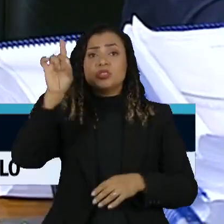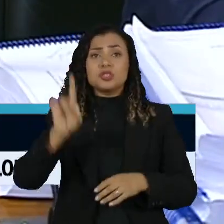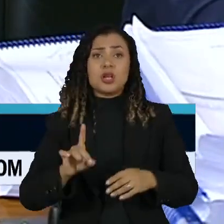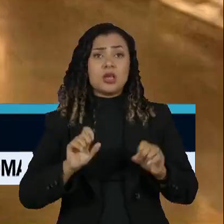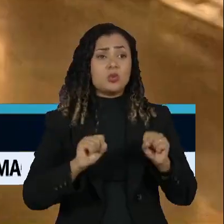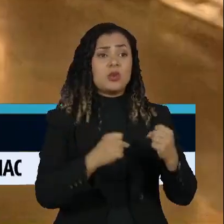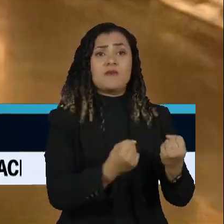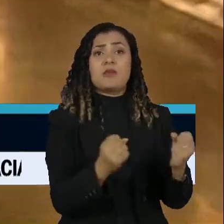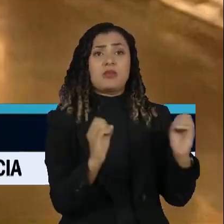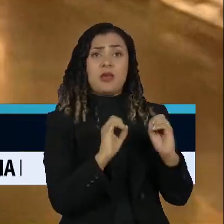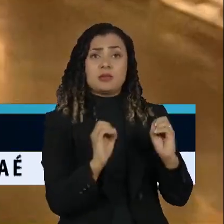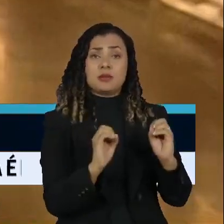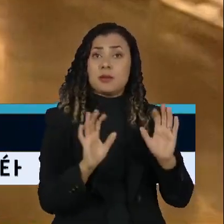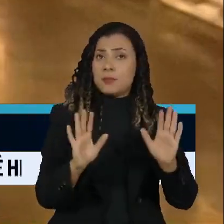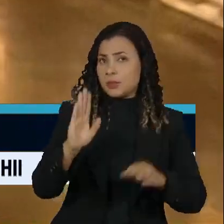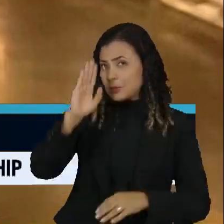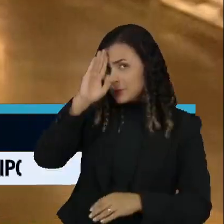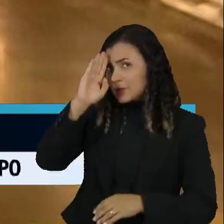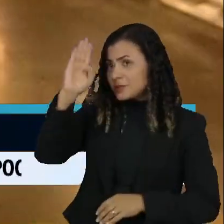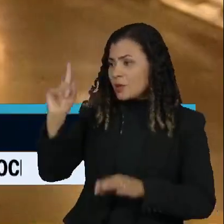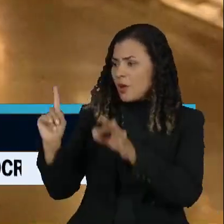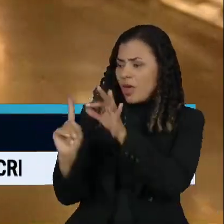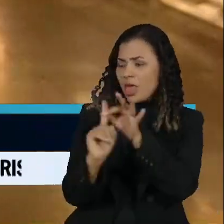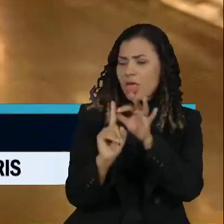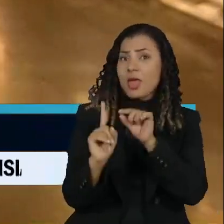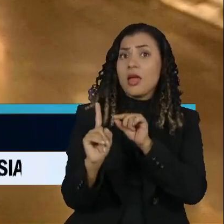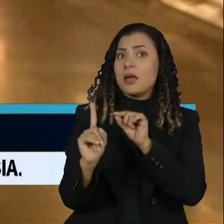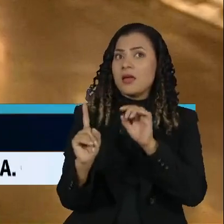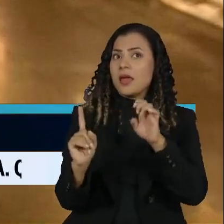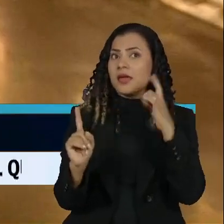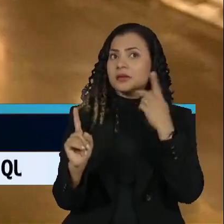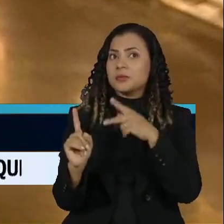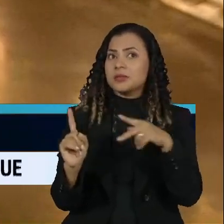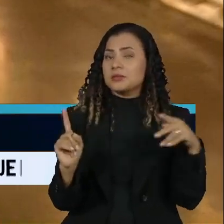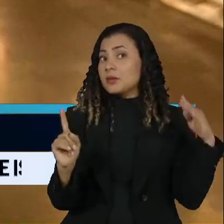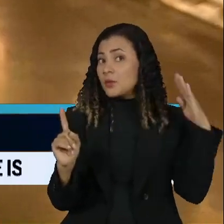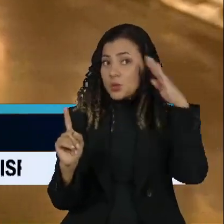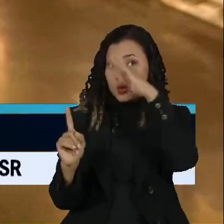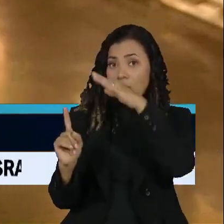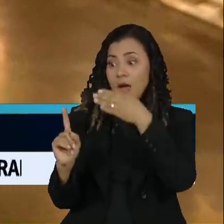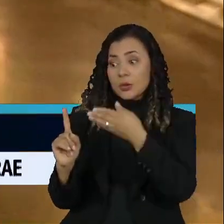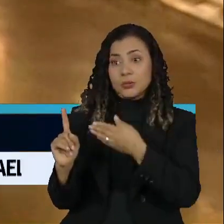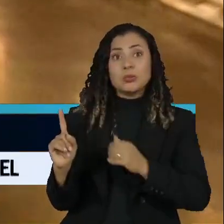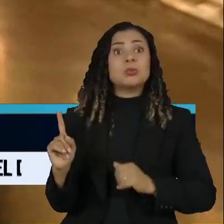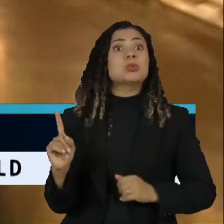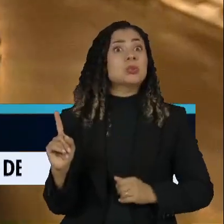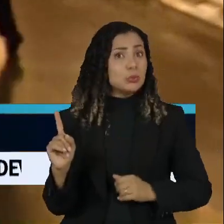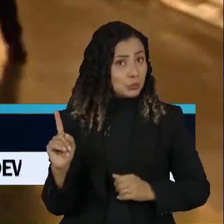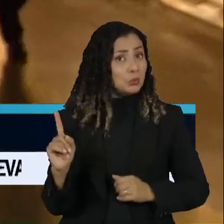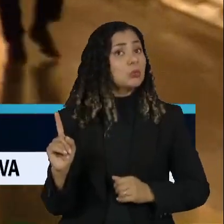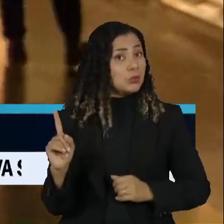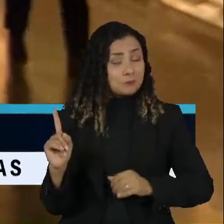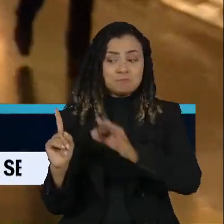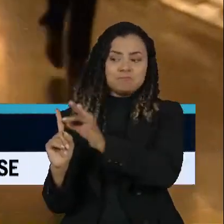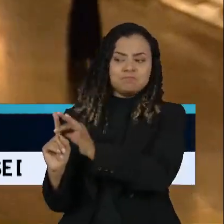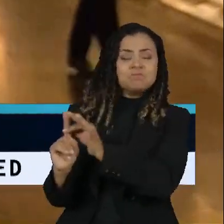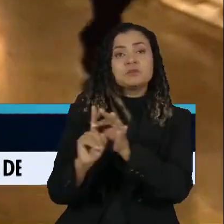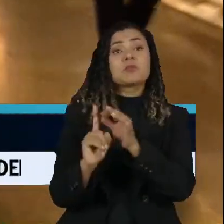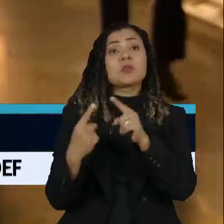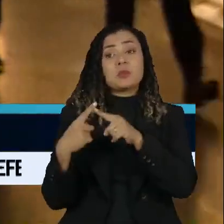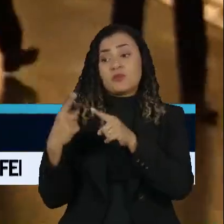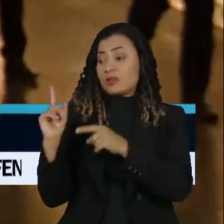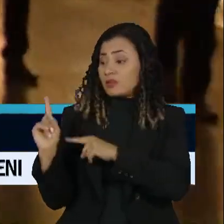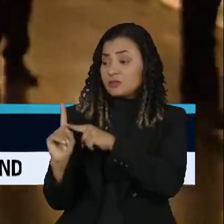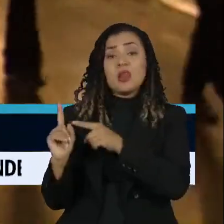de defesa. Mas o principal indiciado foi o ex-presidente Jair Bolsonaro, que, segundo a relatora, inflamou